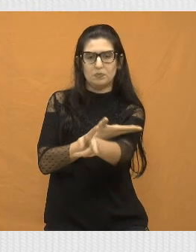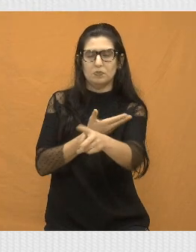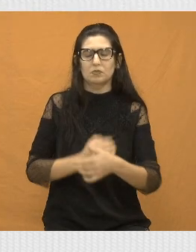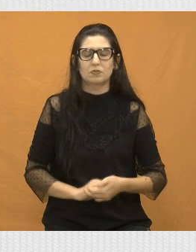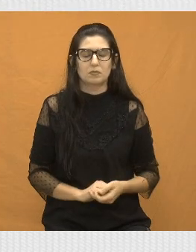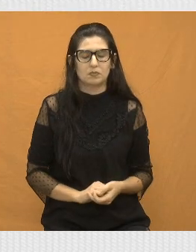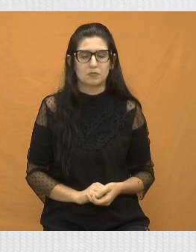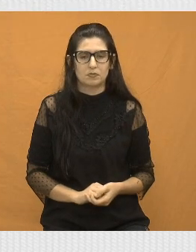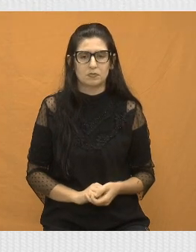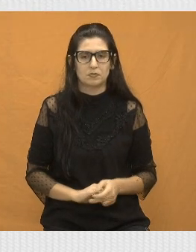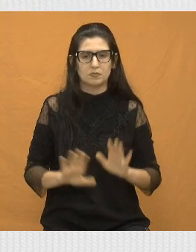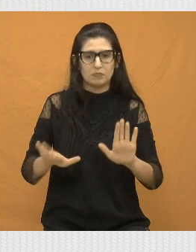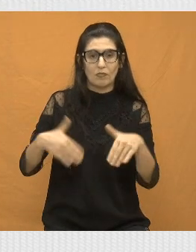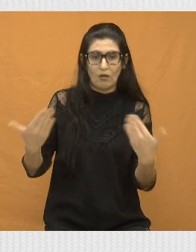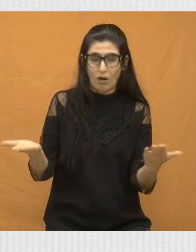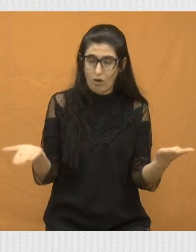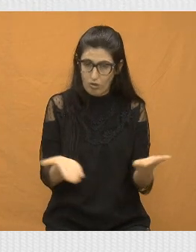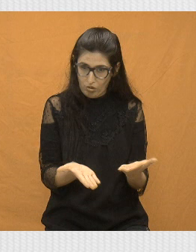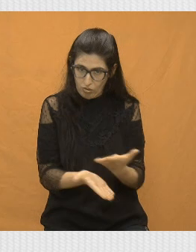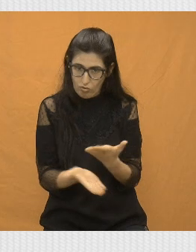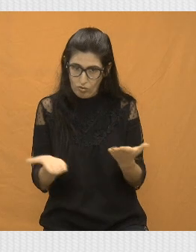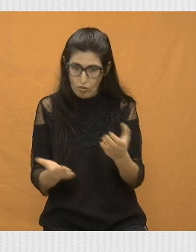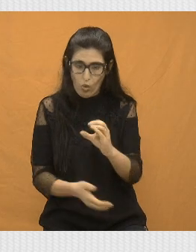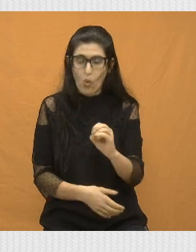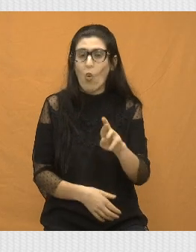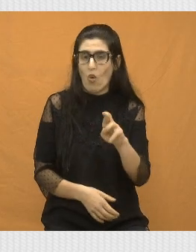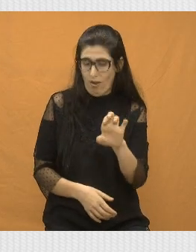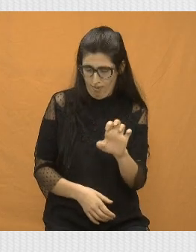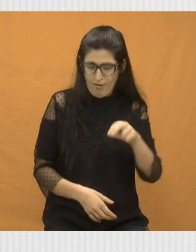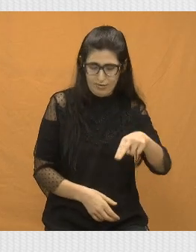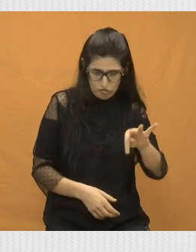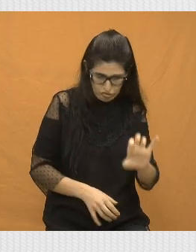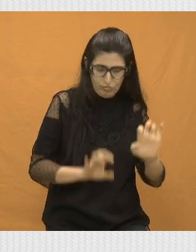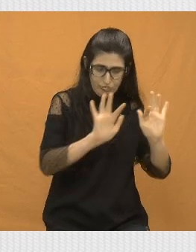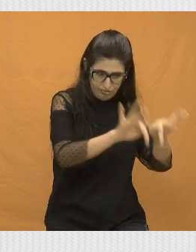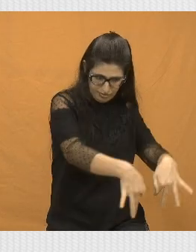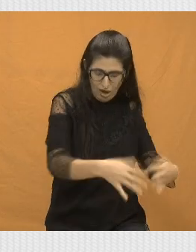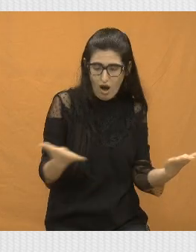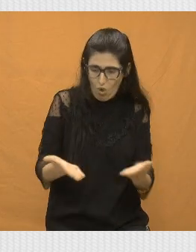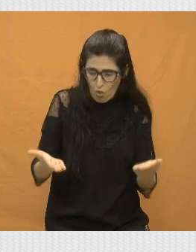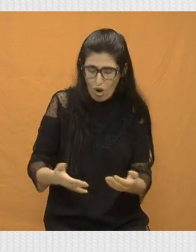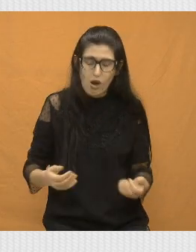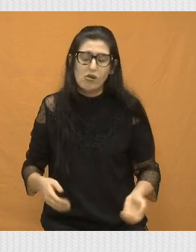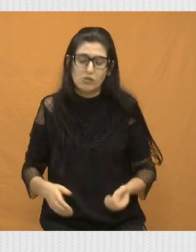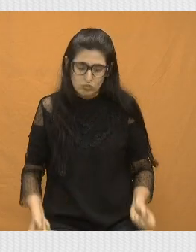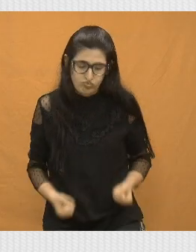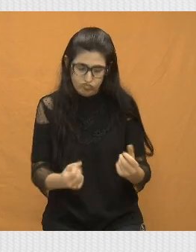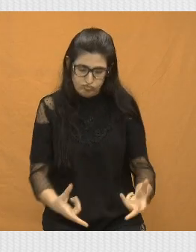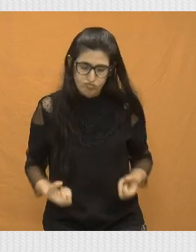Falamos sobre a despesa corrente, agora falamos sobre as despesas de capital.